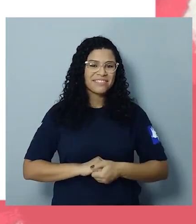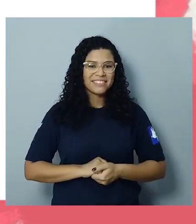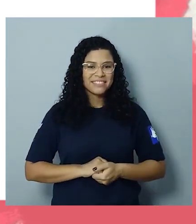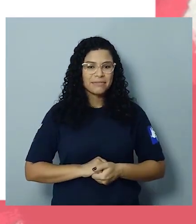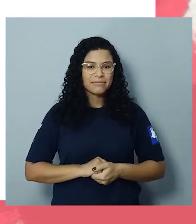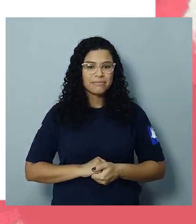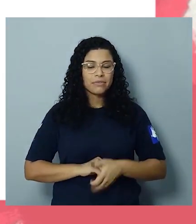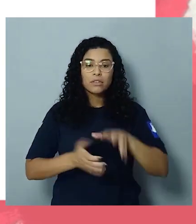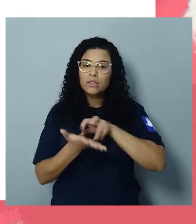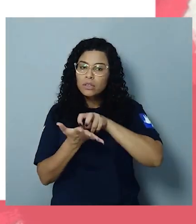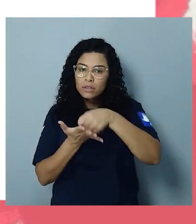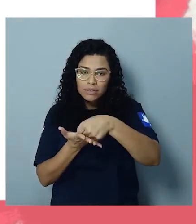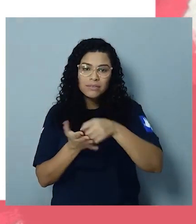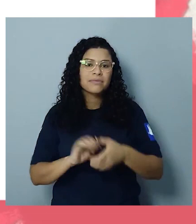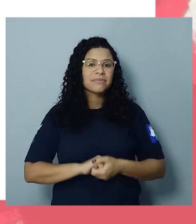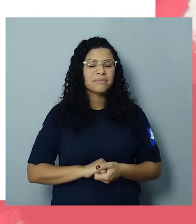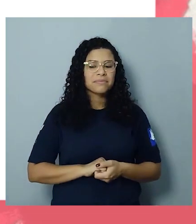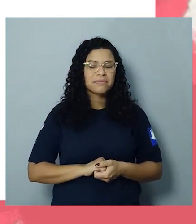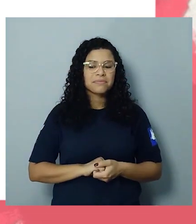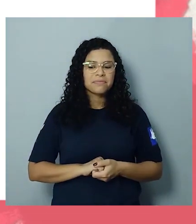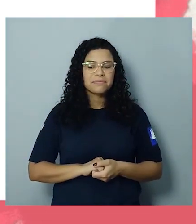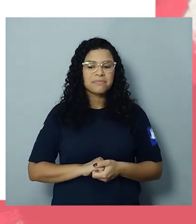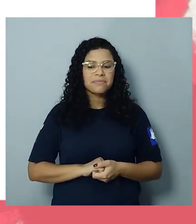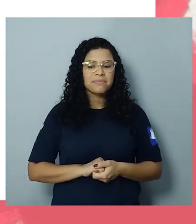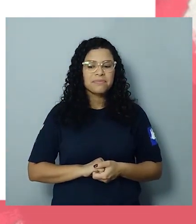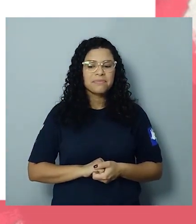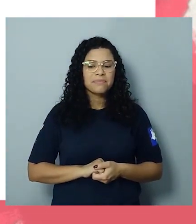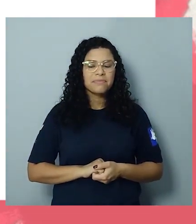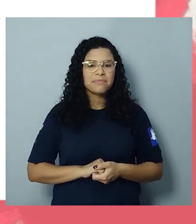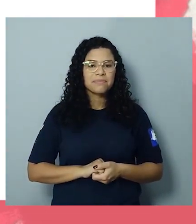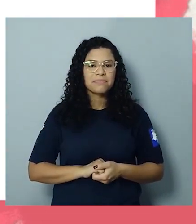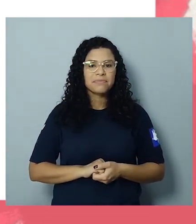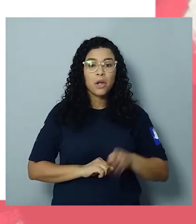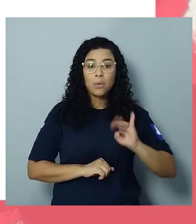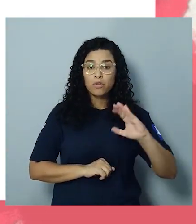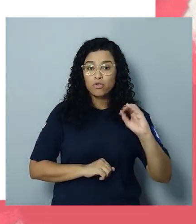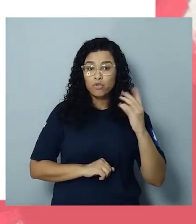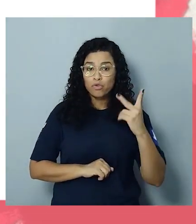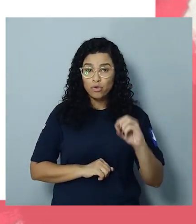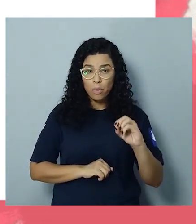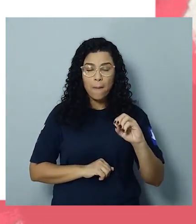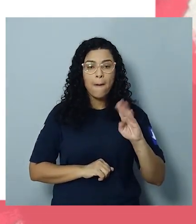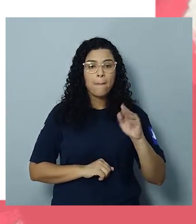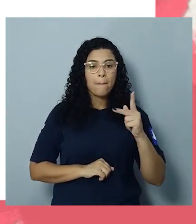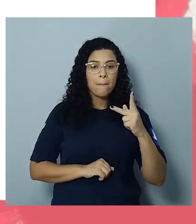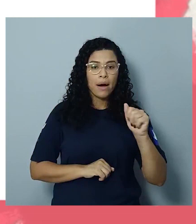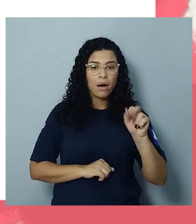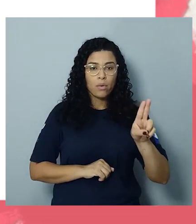cor tatuzinho sentou feia bicho-pau